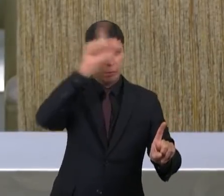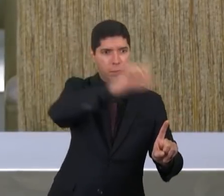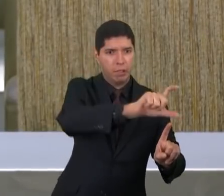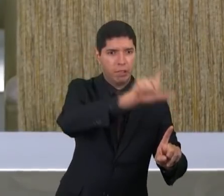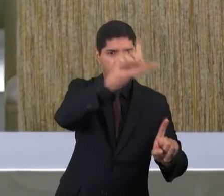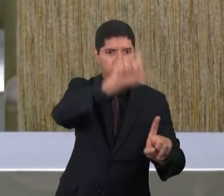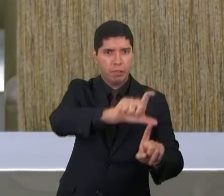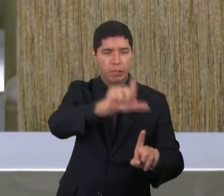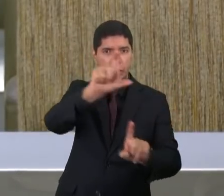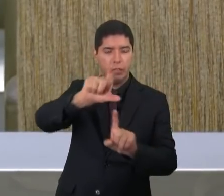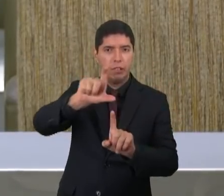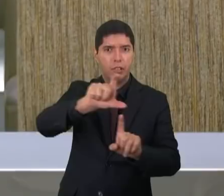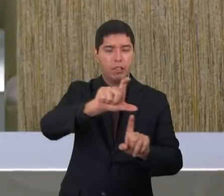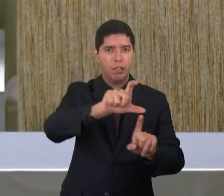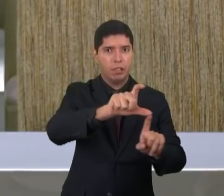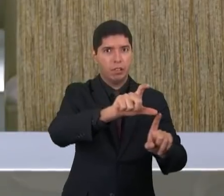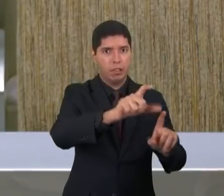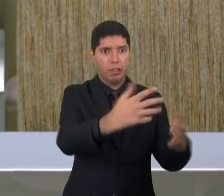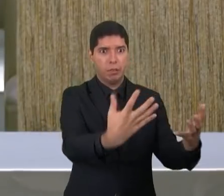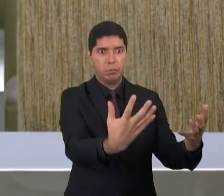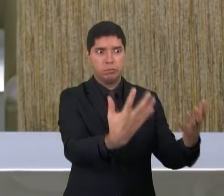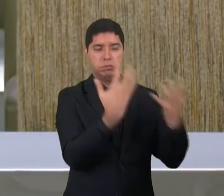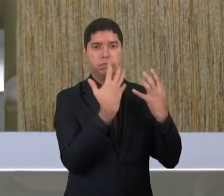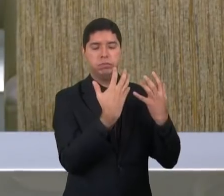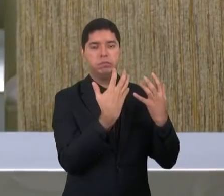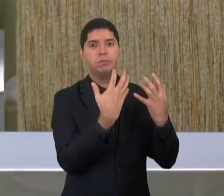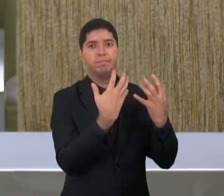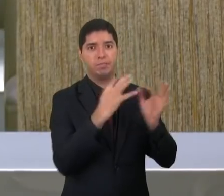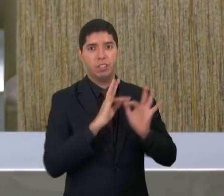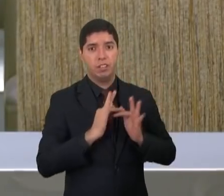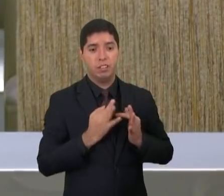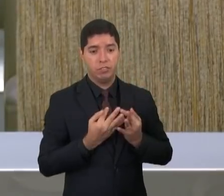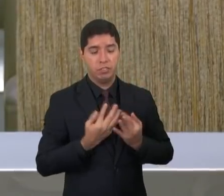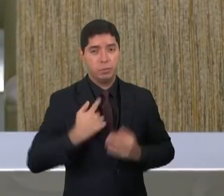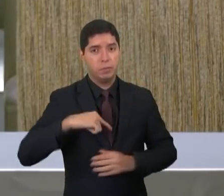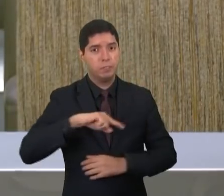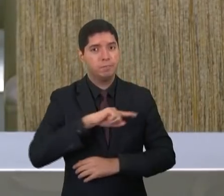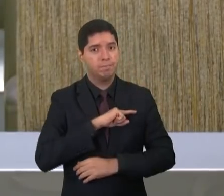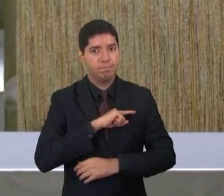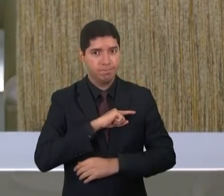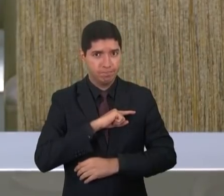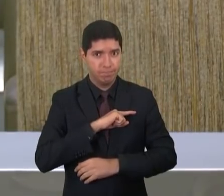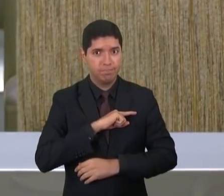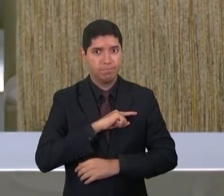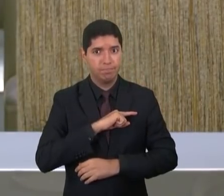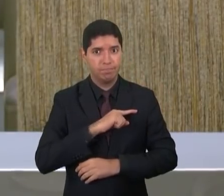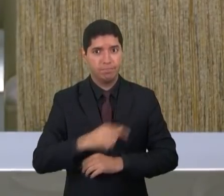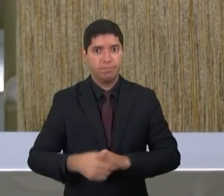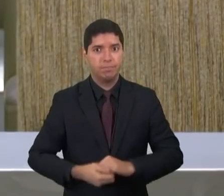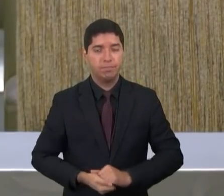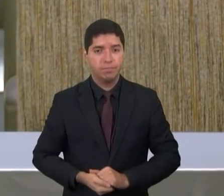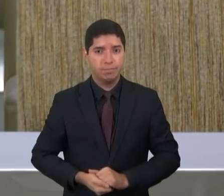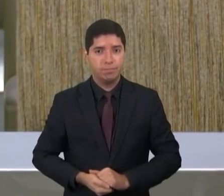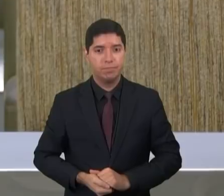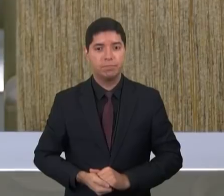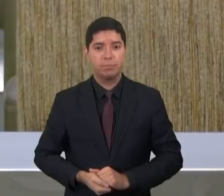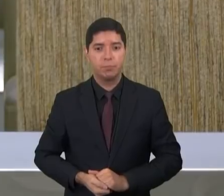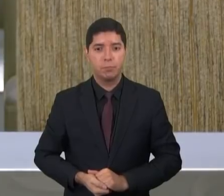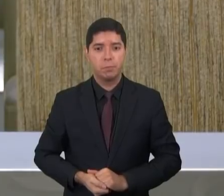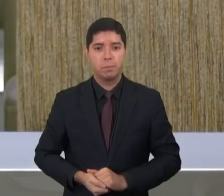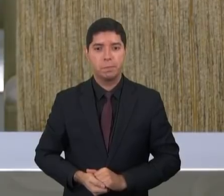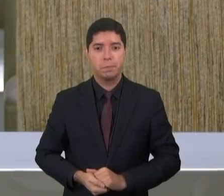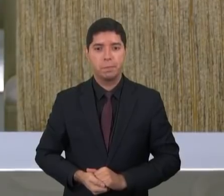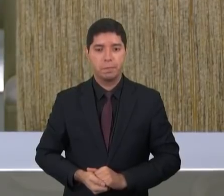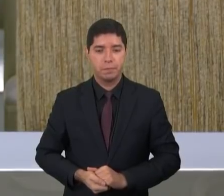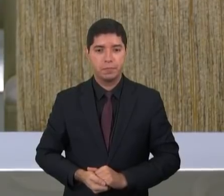e materiais para investir contra as nossas famílias. O salmista disse: os homens se